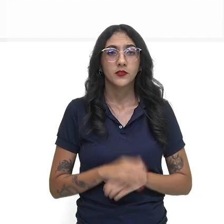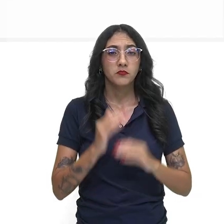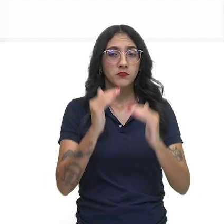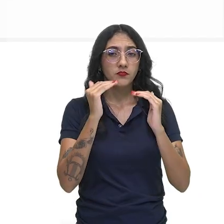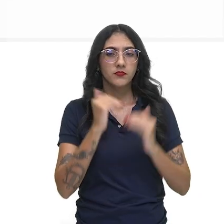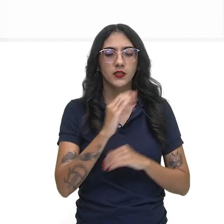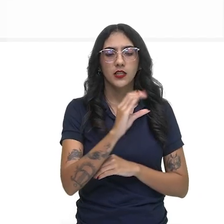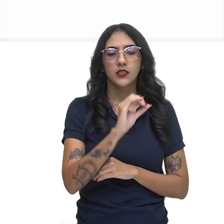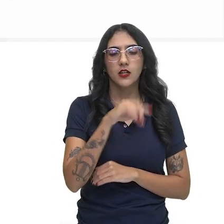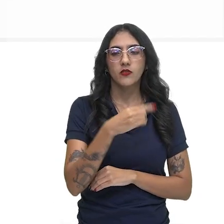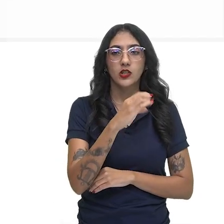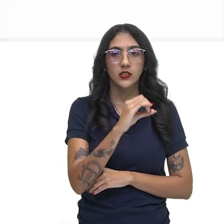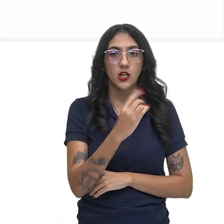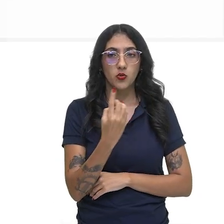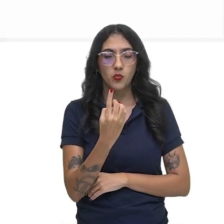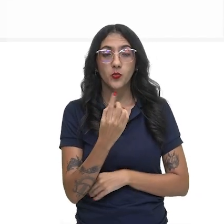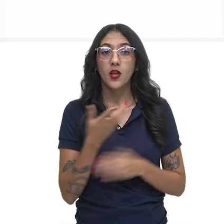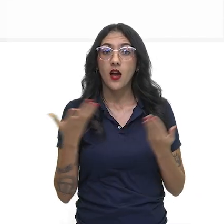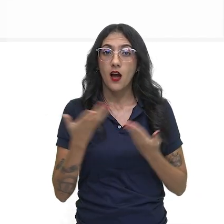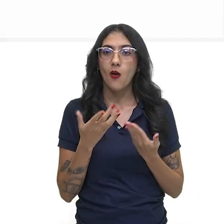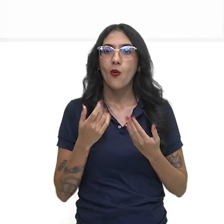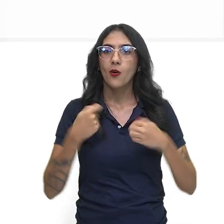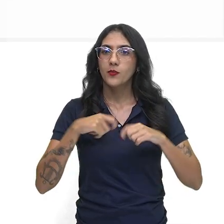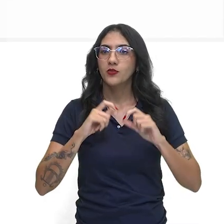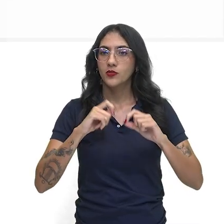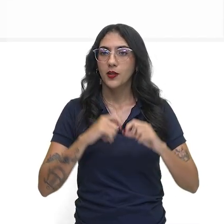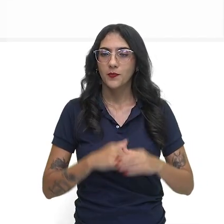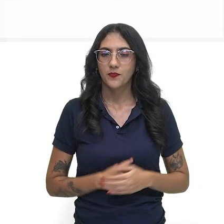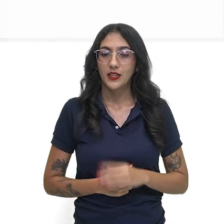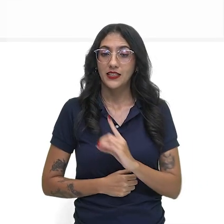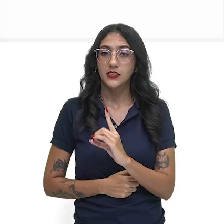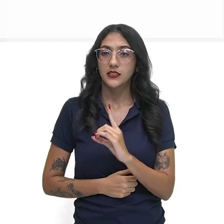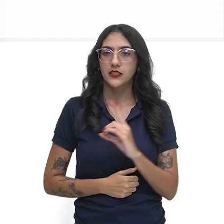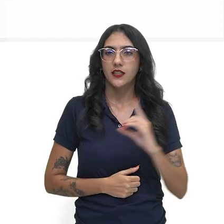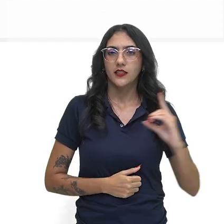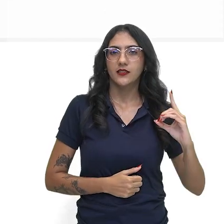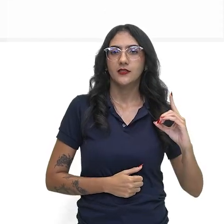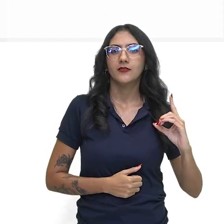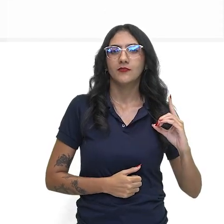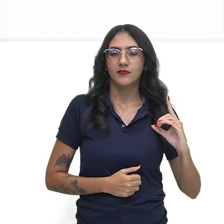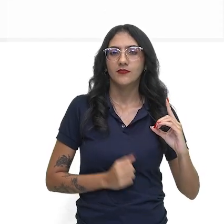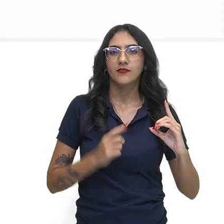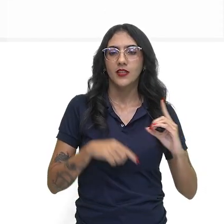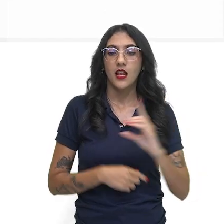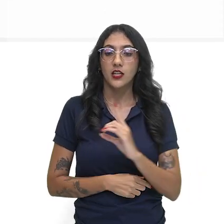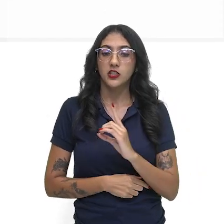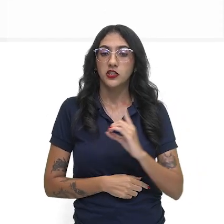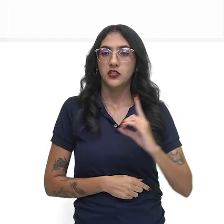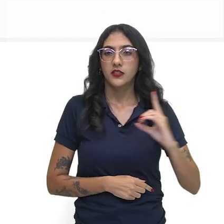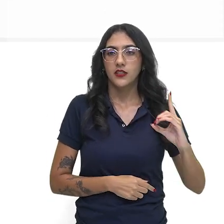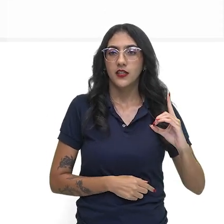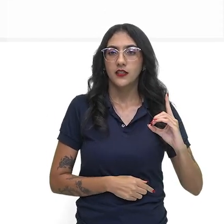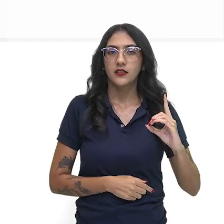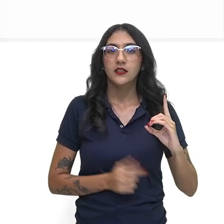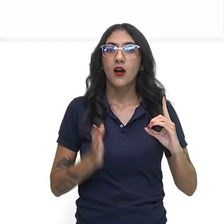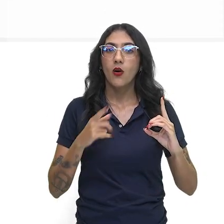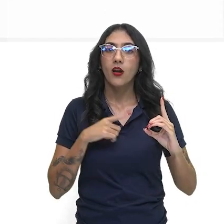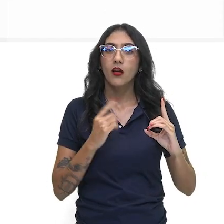0,01. Agora a vírgula vai andar para a direita, olha só. Ela vai para cá e o número se torna